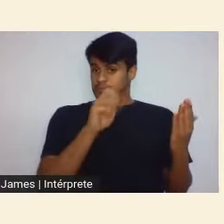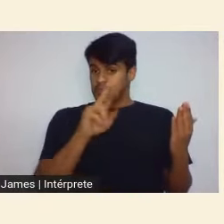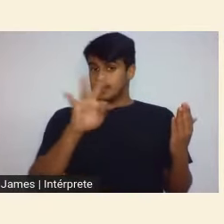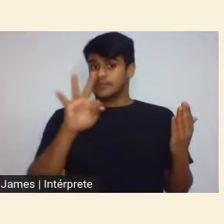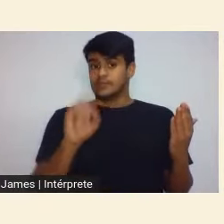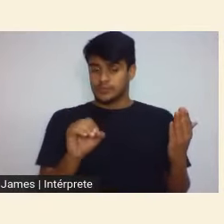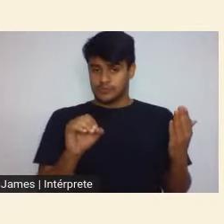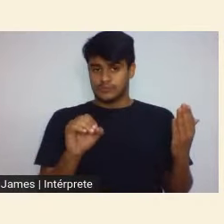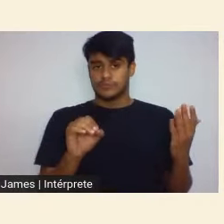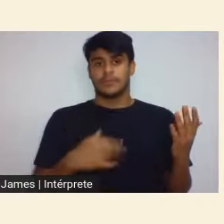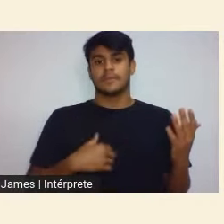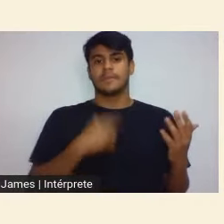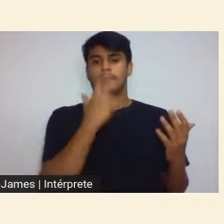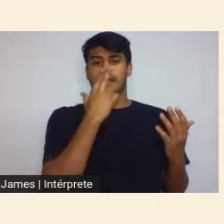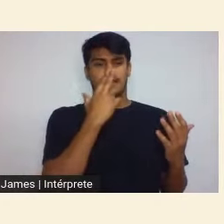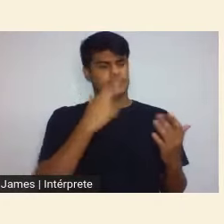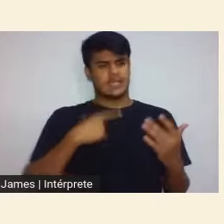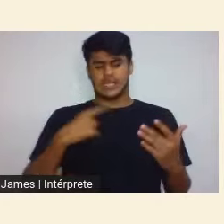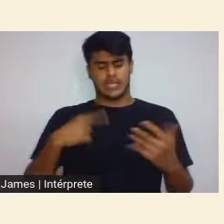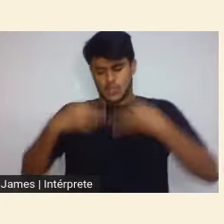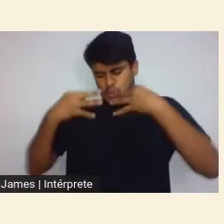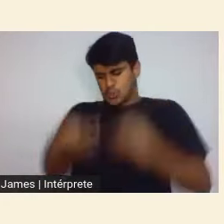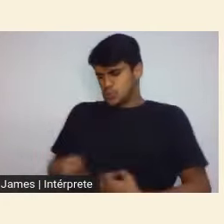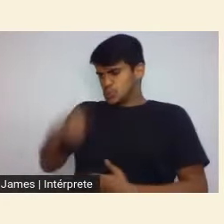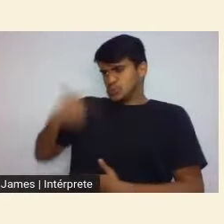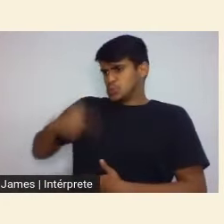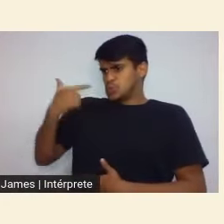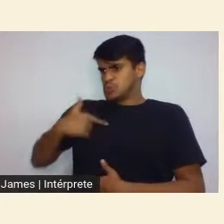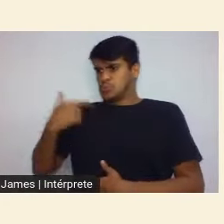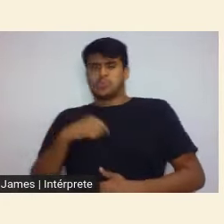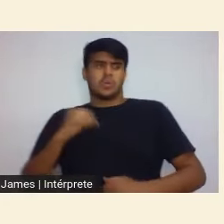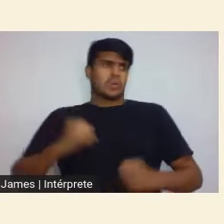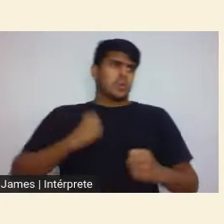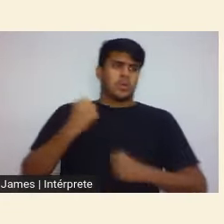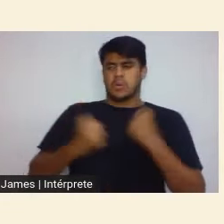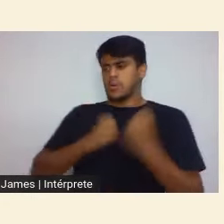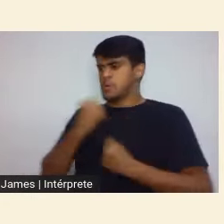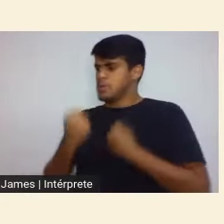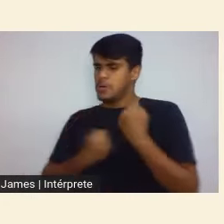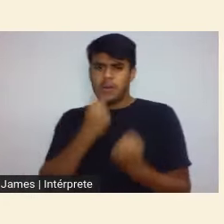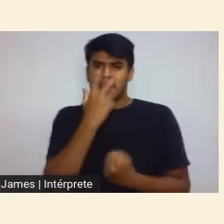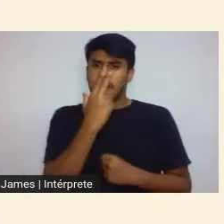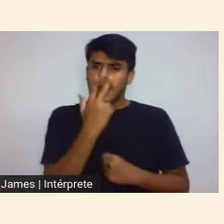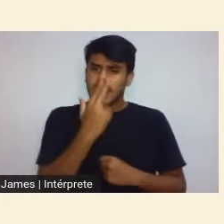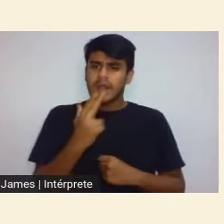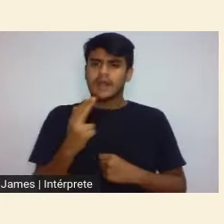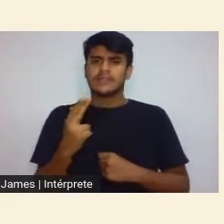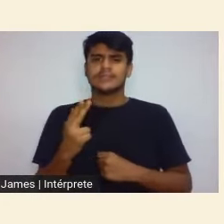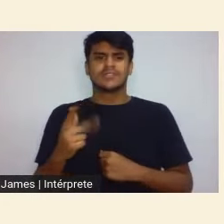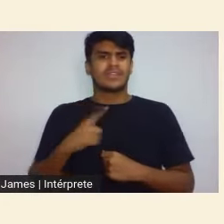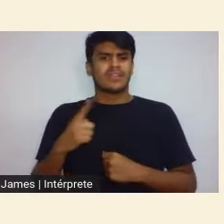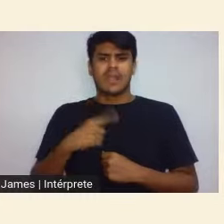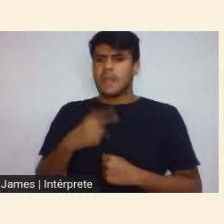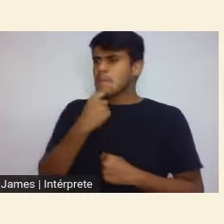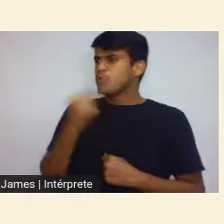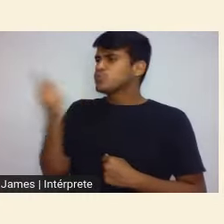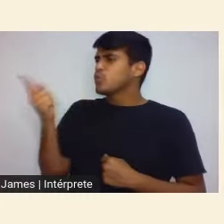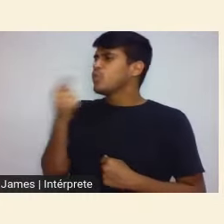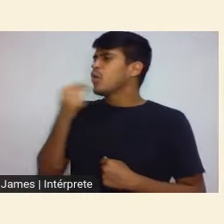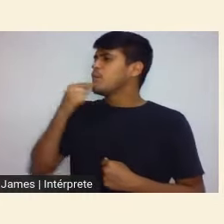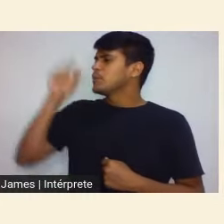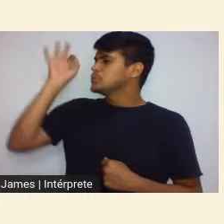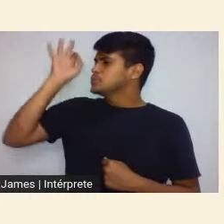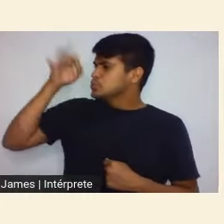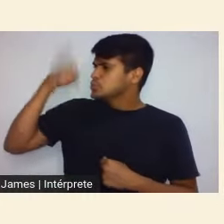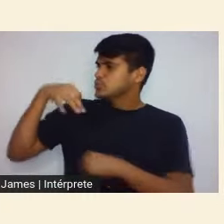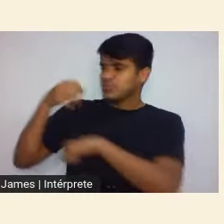é, injustiçado, né, sente que a hegemonia, né, da narrativa